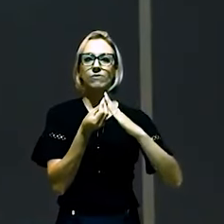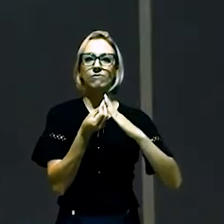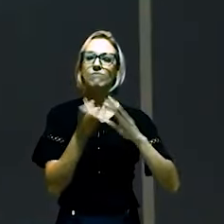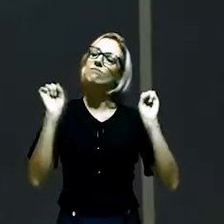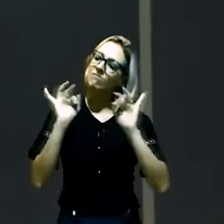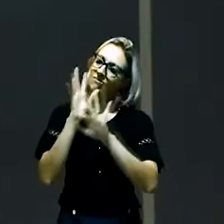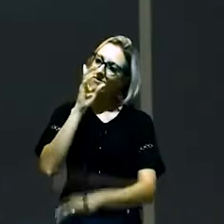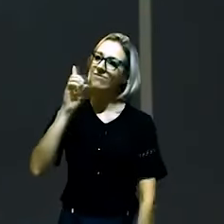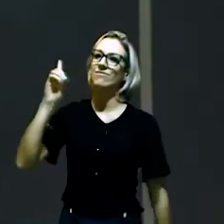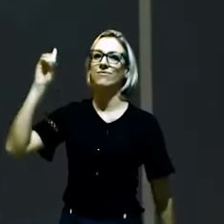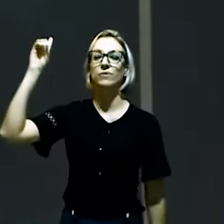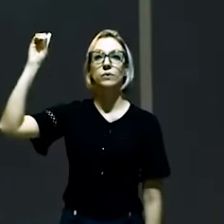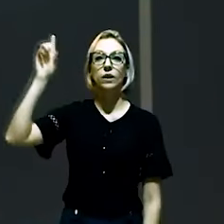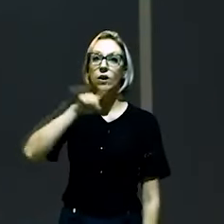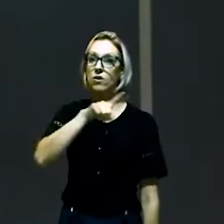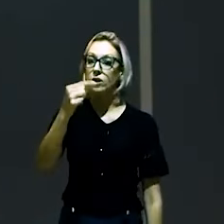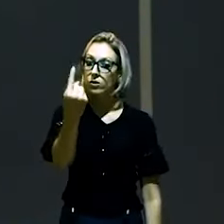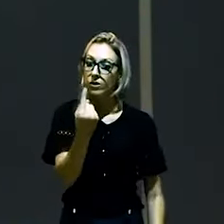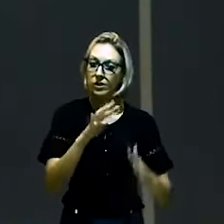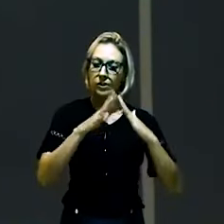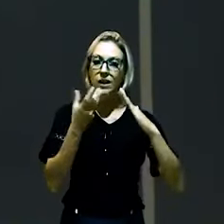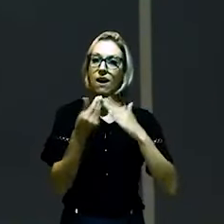Estando aqui hoje, é momento de pensar